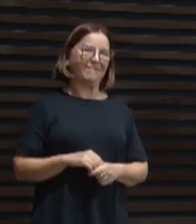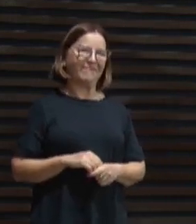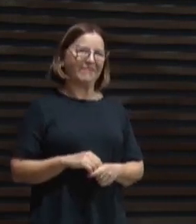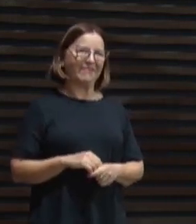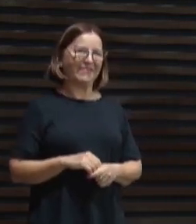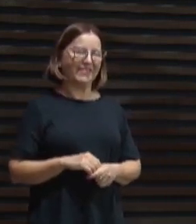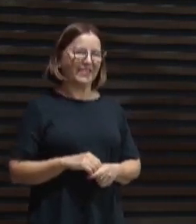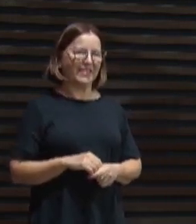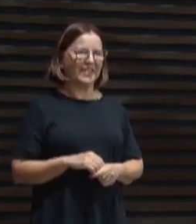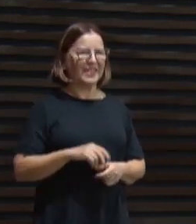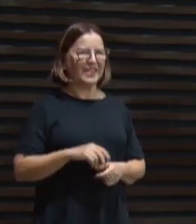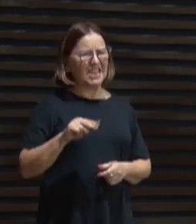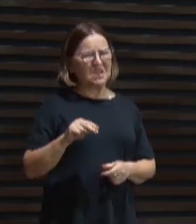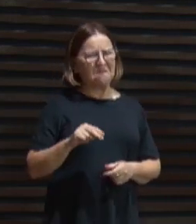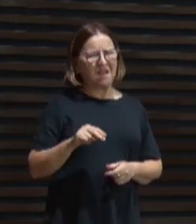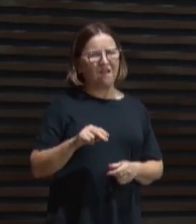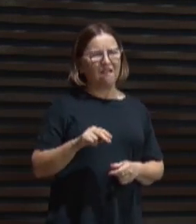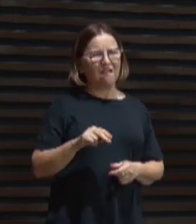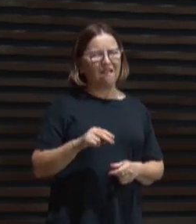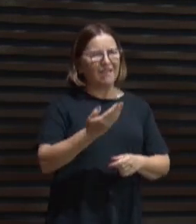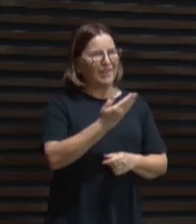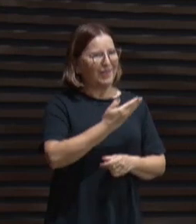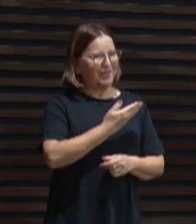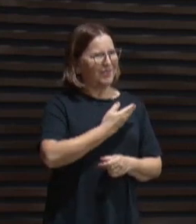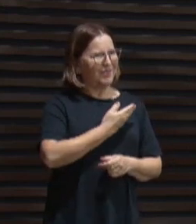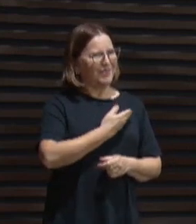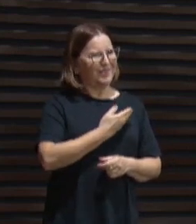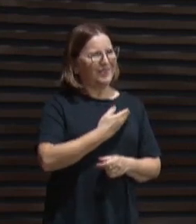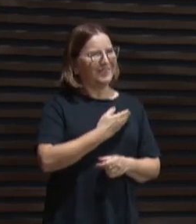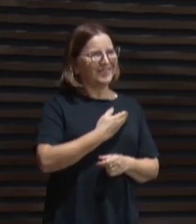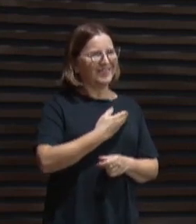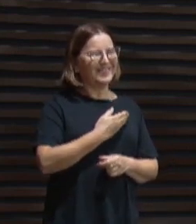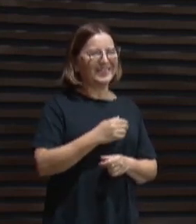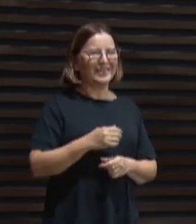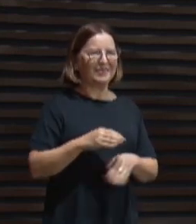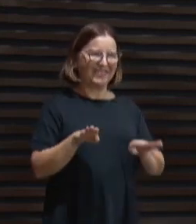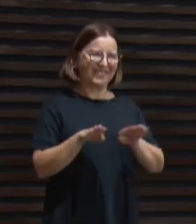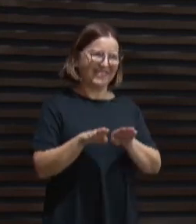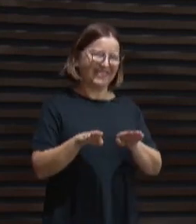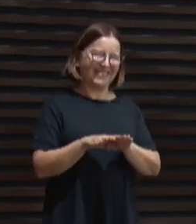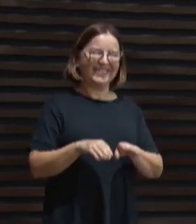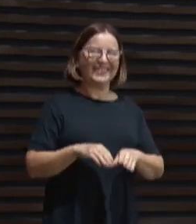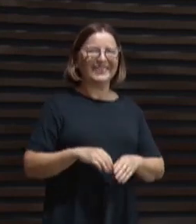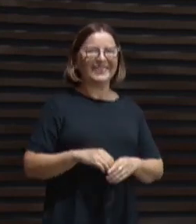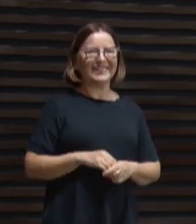E como outros companheiros de peregrinação.